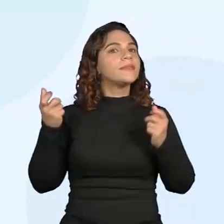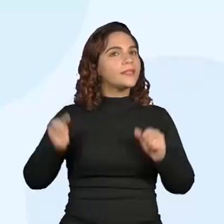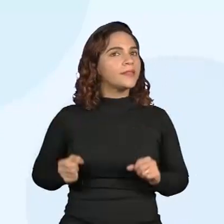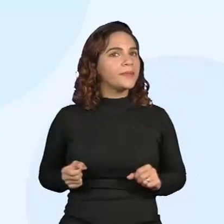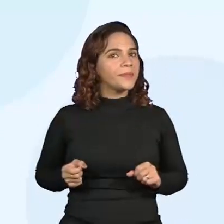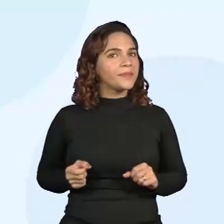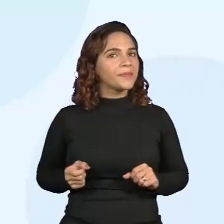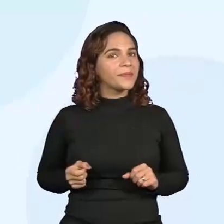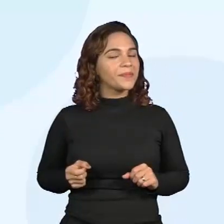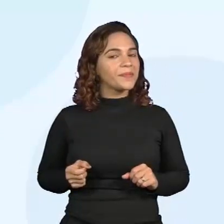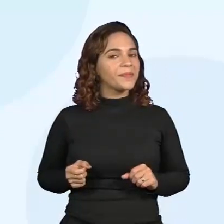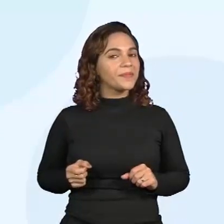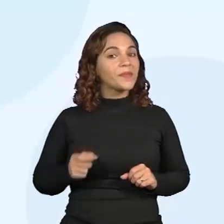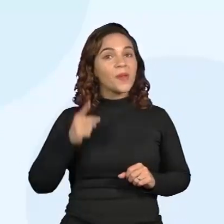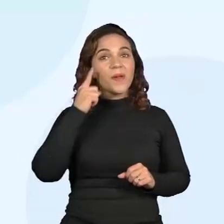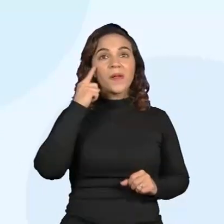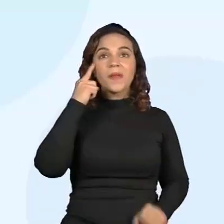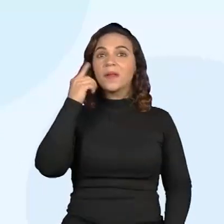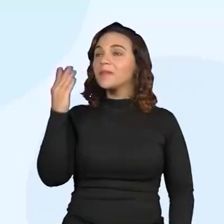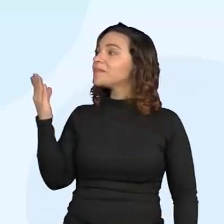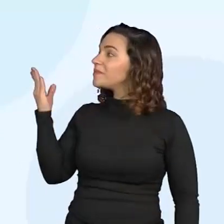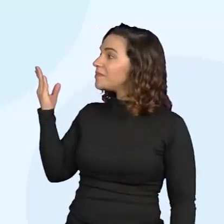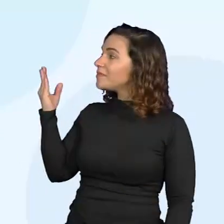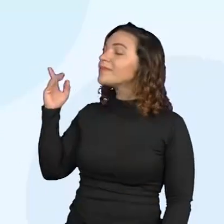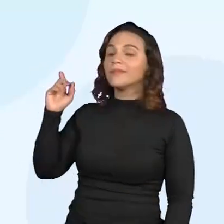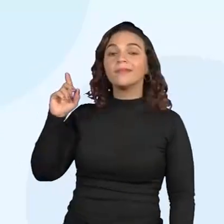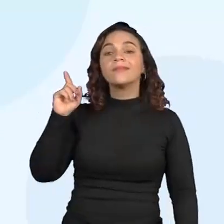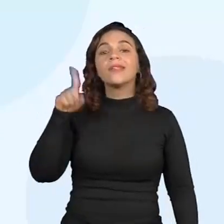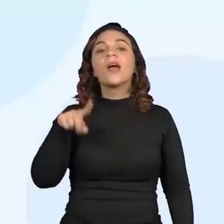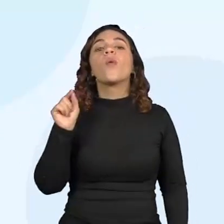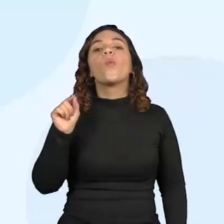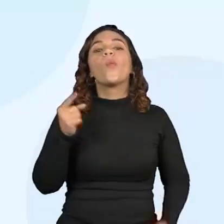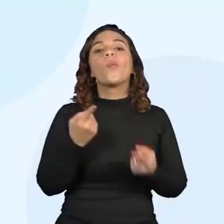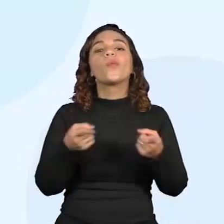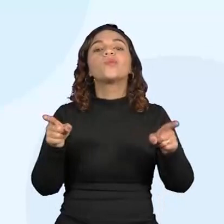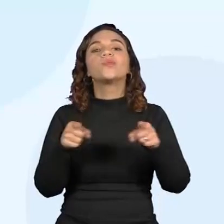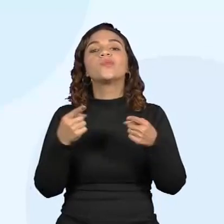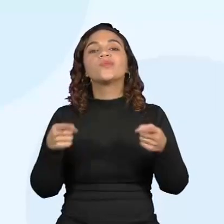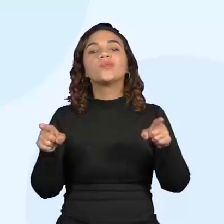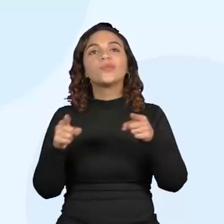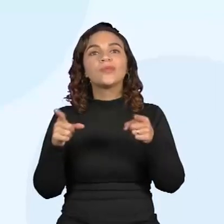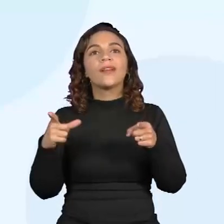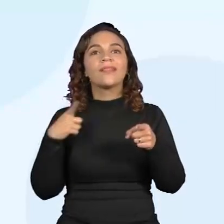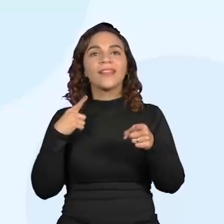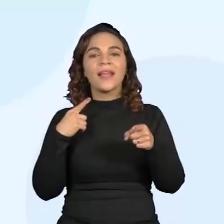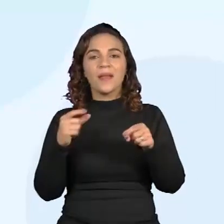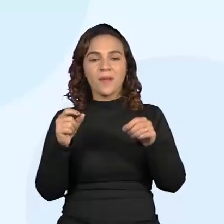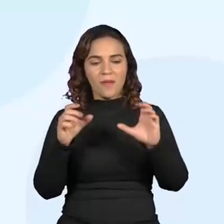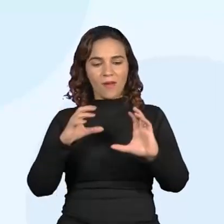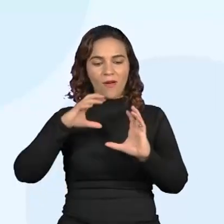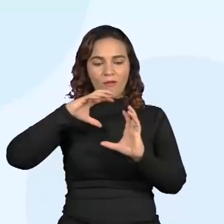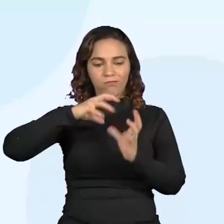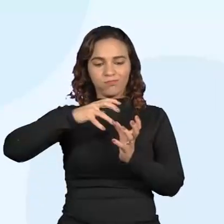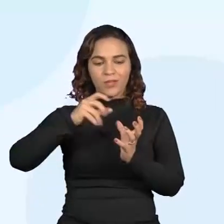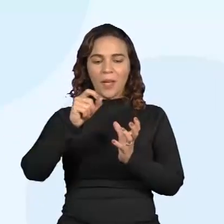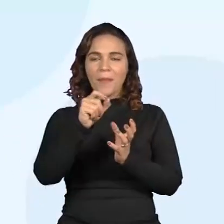Gente, é um instrumento musical cheio de miçanguinhas